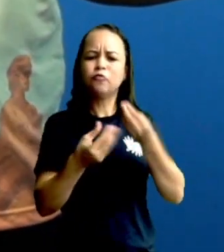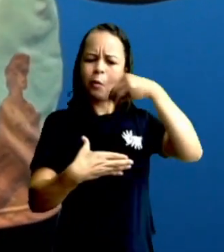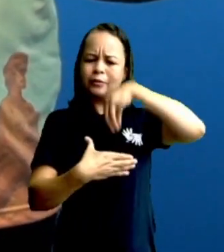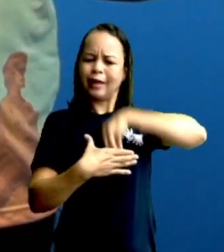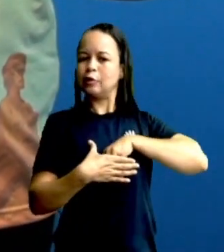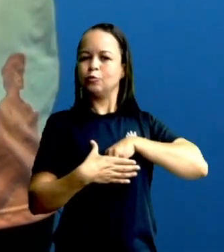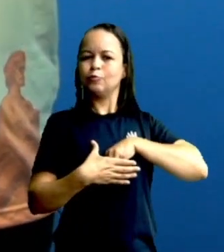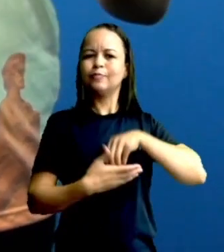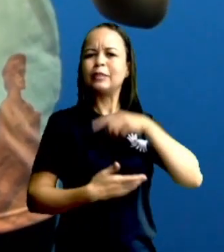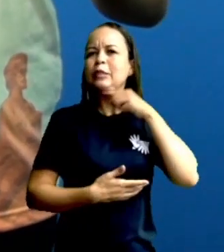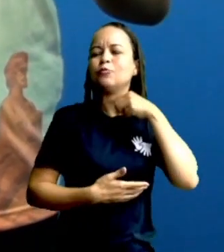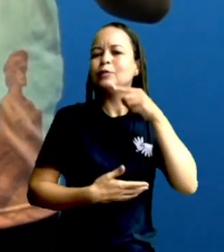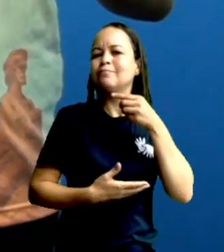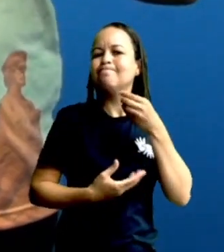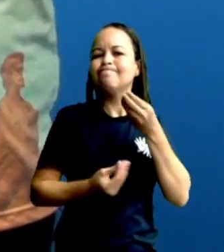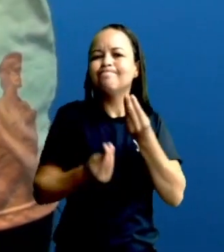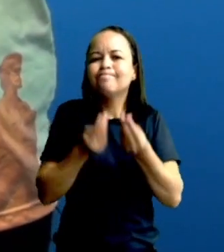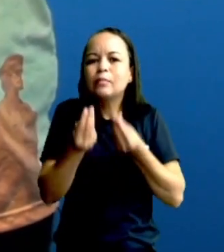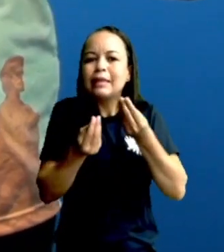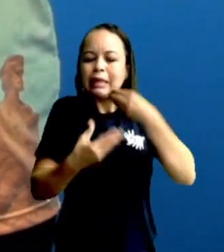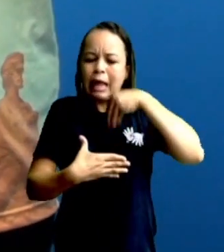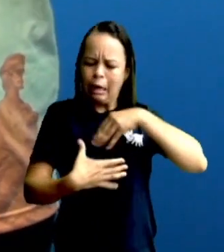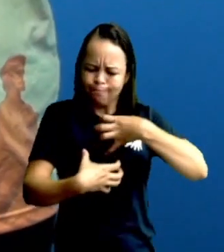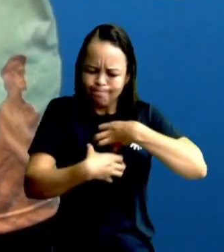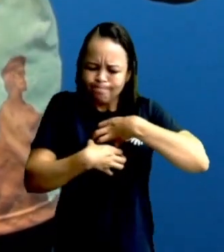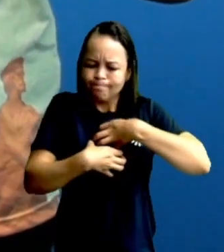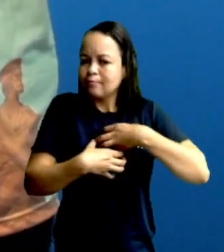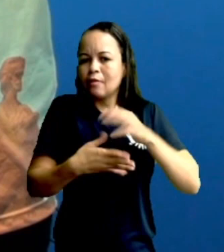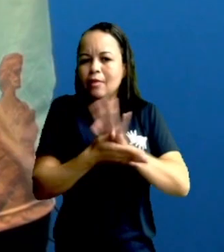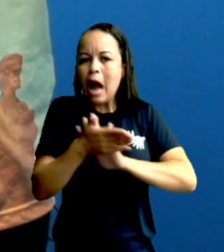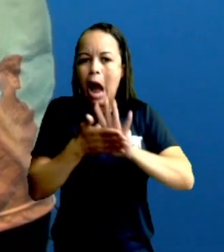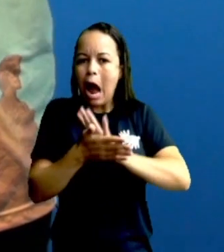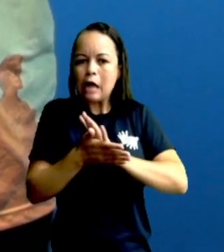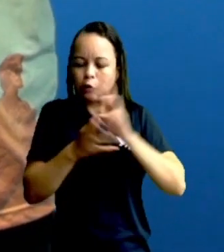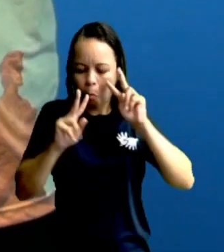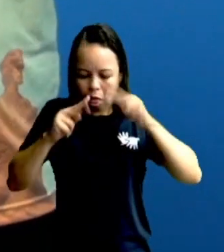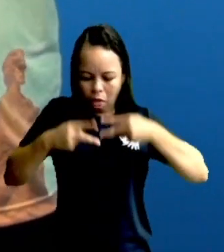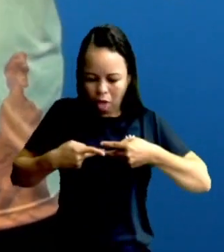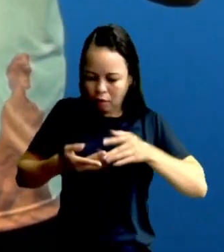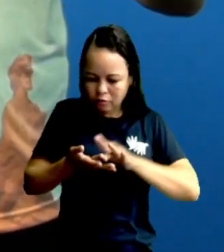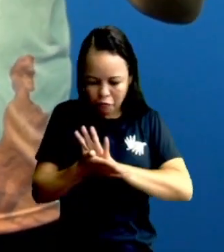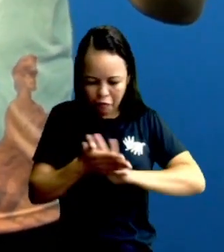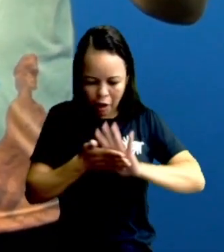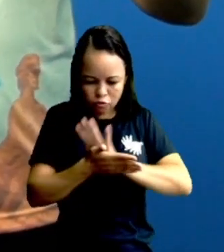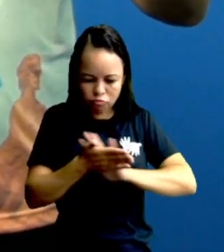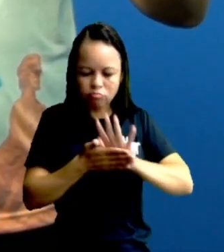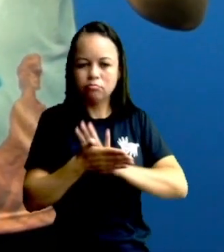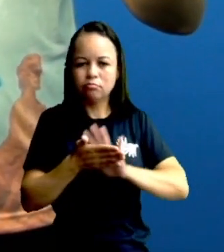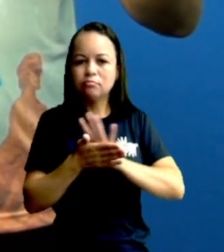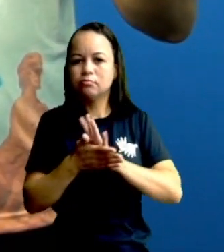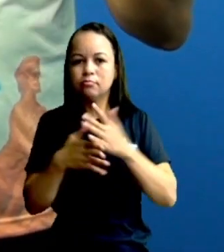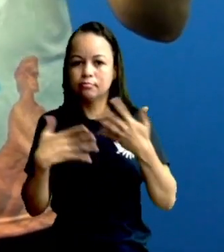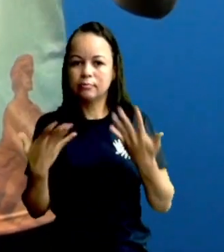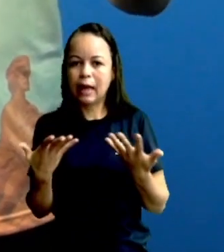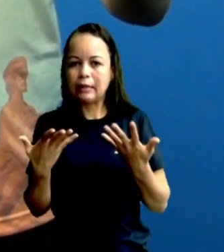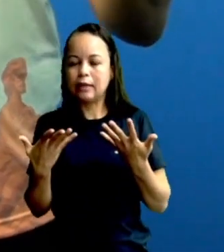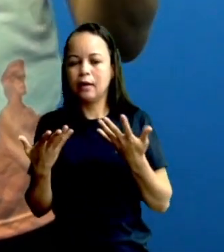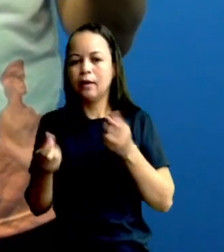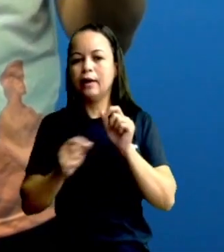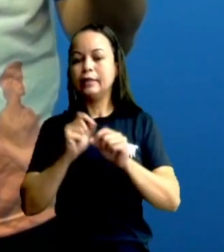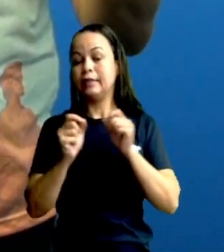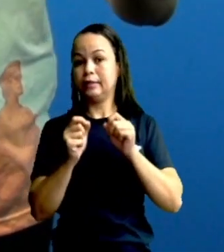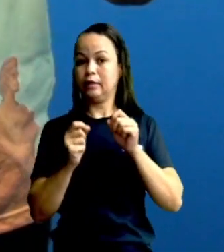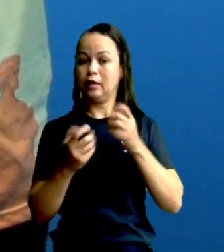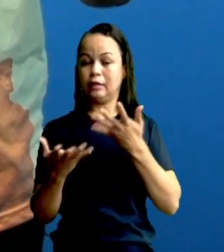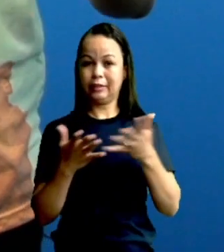sem ter nenhum tipo de relação no primeiro momento, de forma visível, de forma cabal, que a